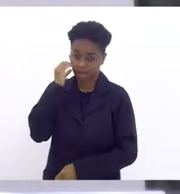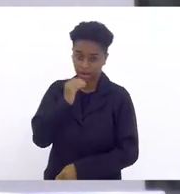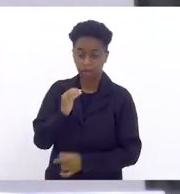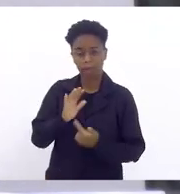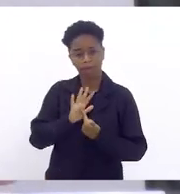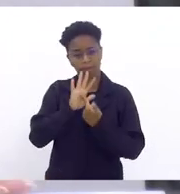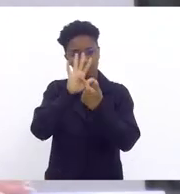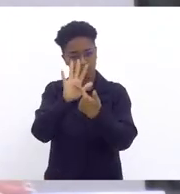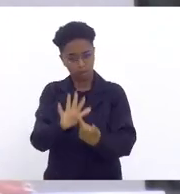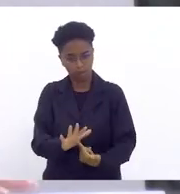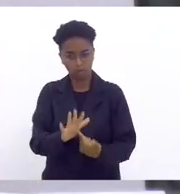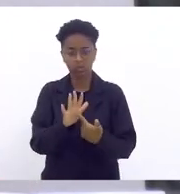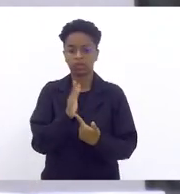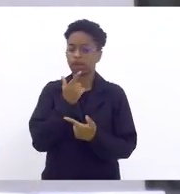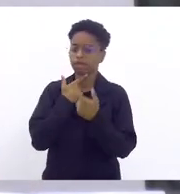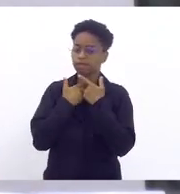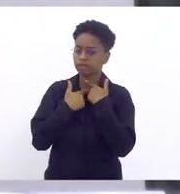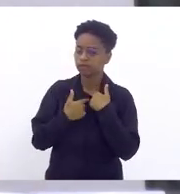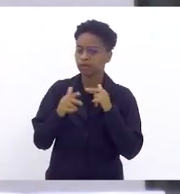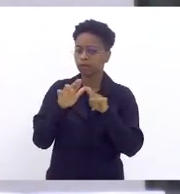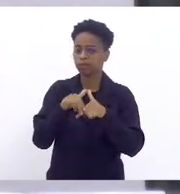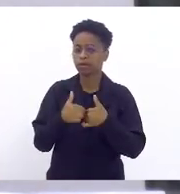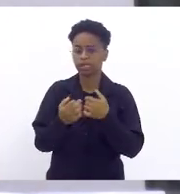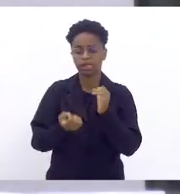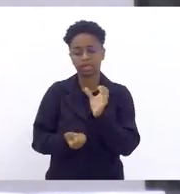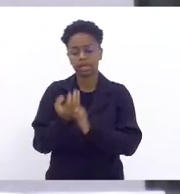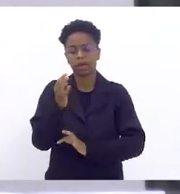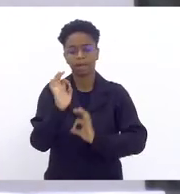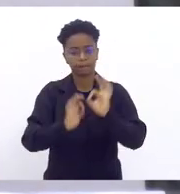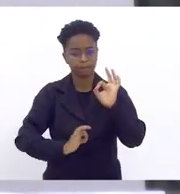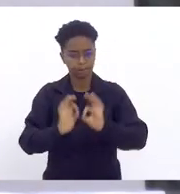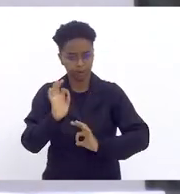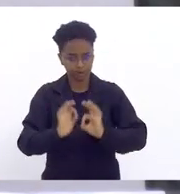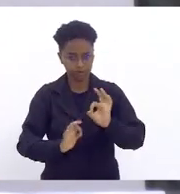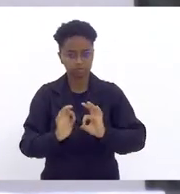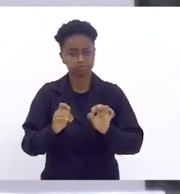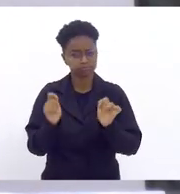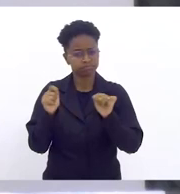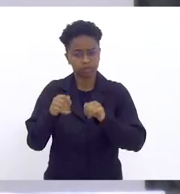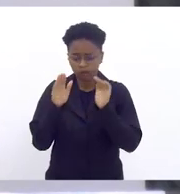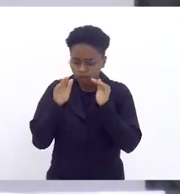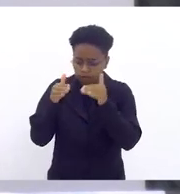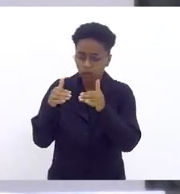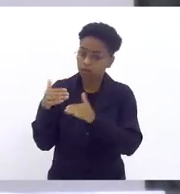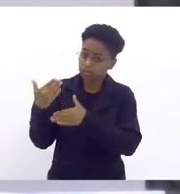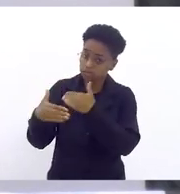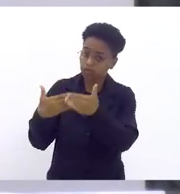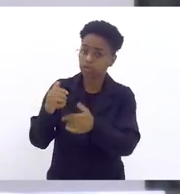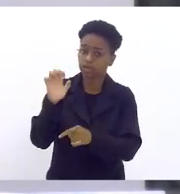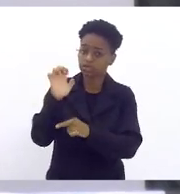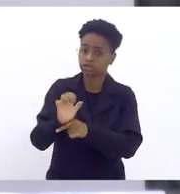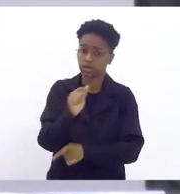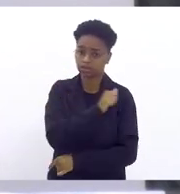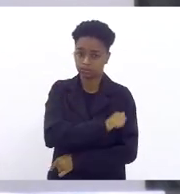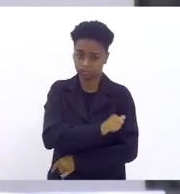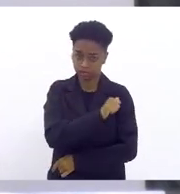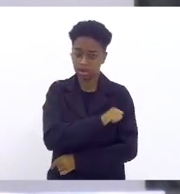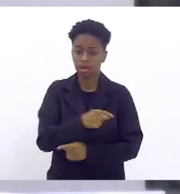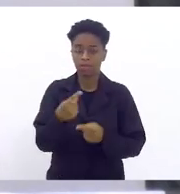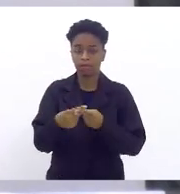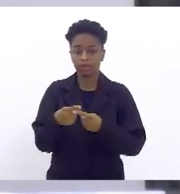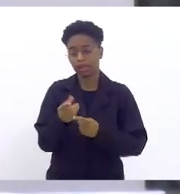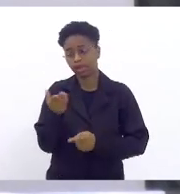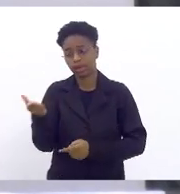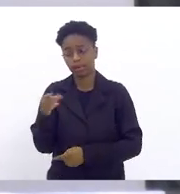mostras do seu desejo através da construção de um planejamento de desenvolver o estado do Rio de Janeiro o que o Dr